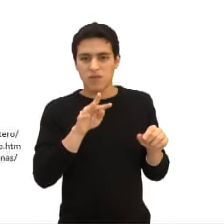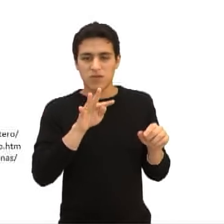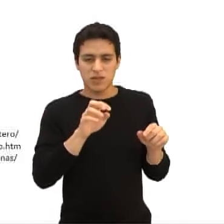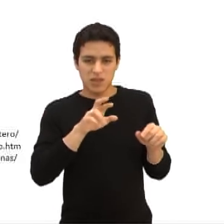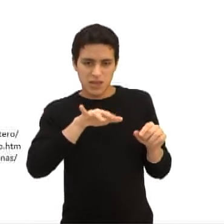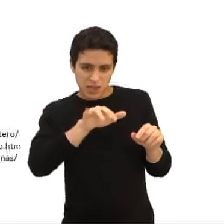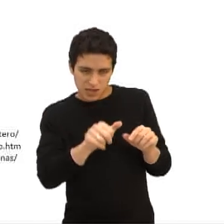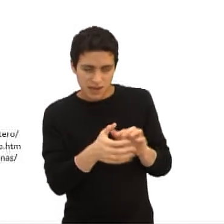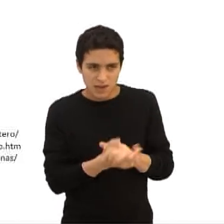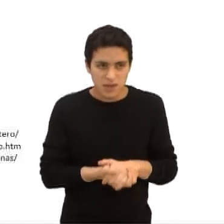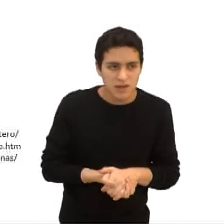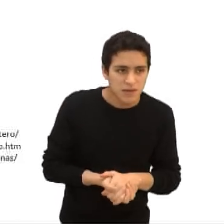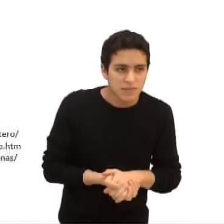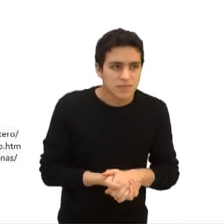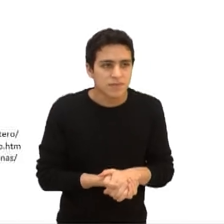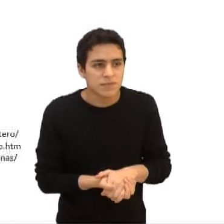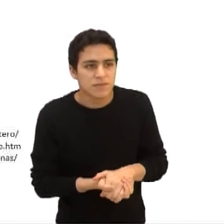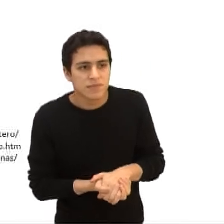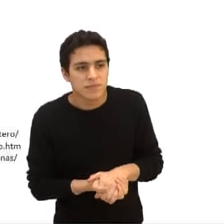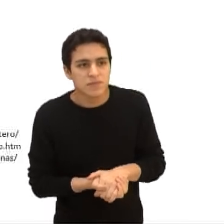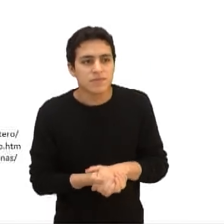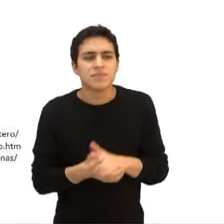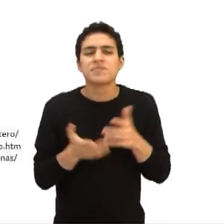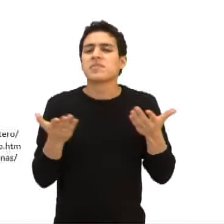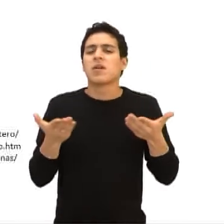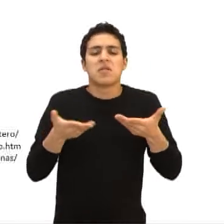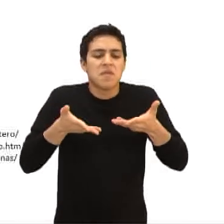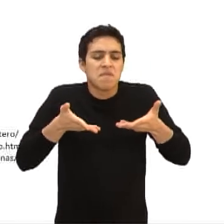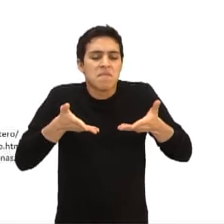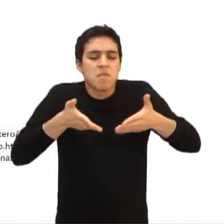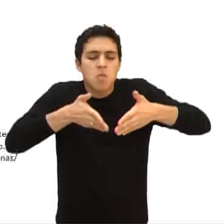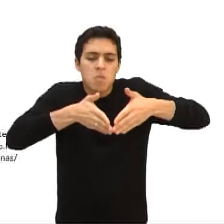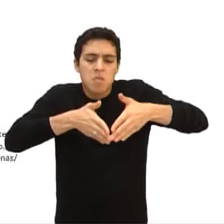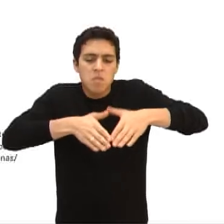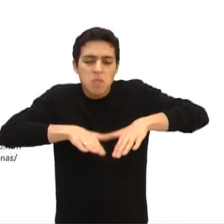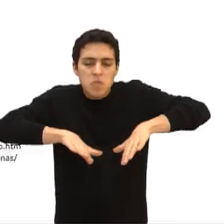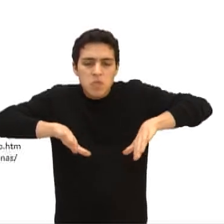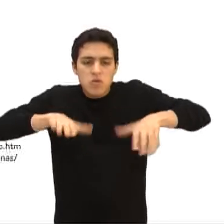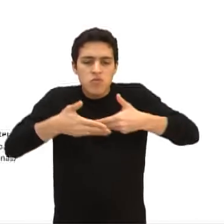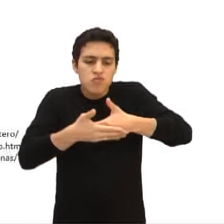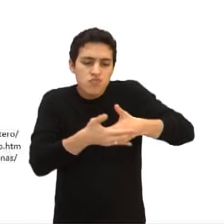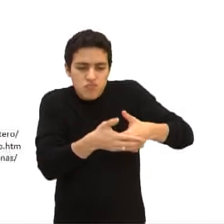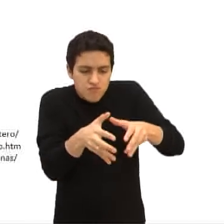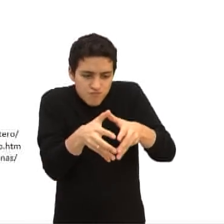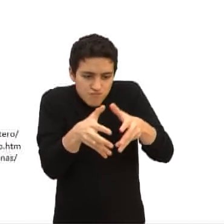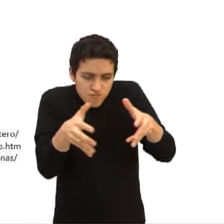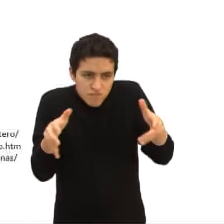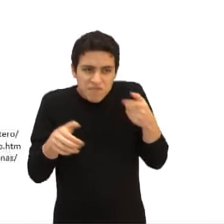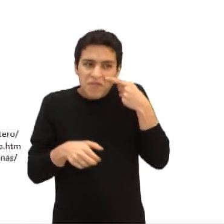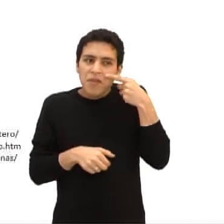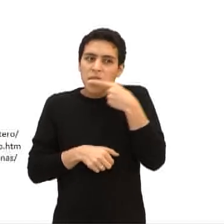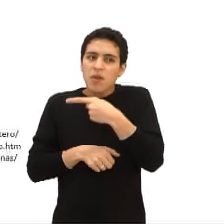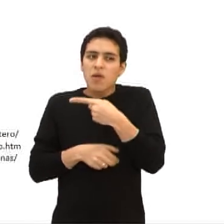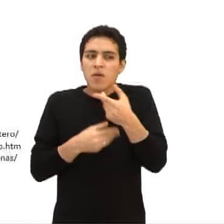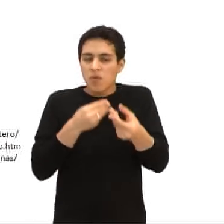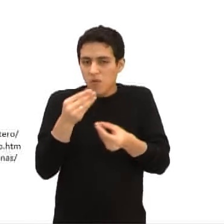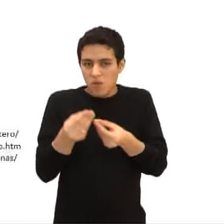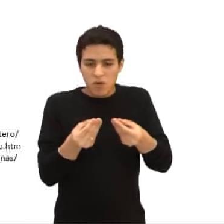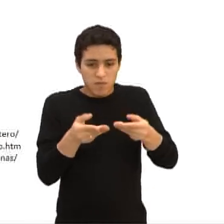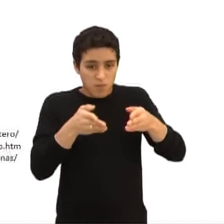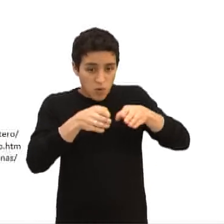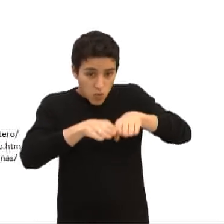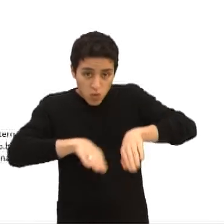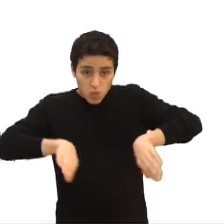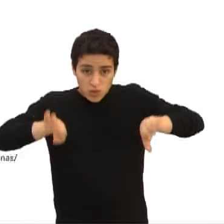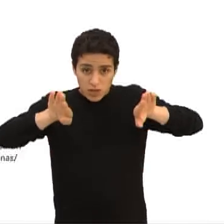E a gravidez, né, a gestação, acontece lá dentro do útero. Olha só nessa imagem, né, o tamanho que ficou o útero